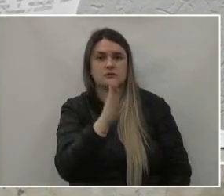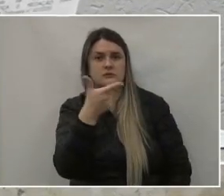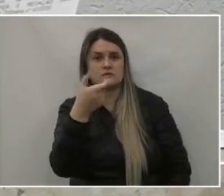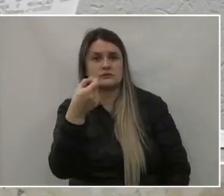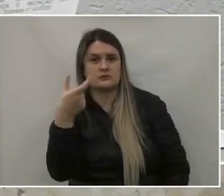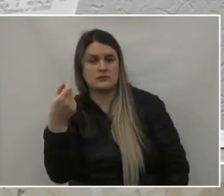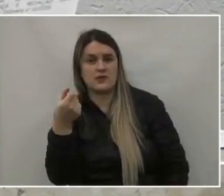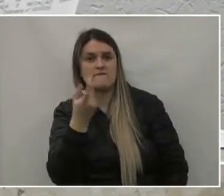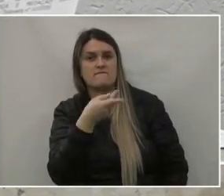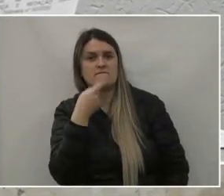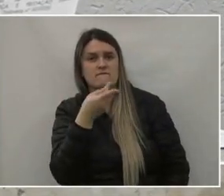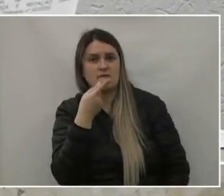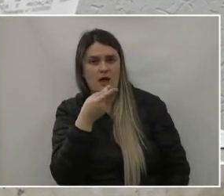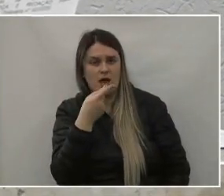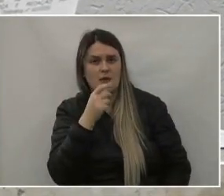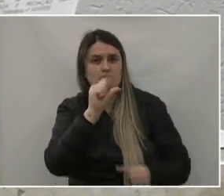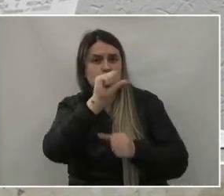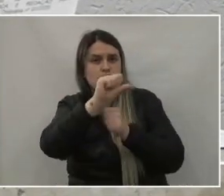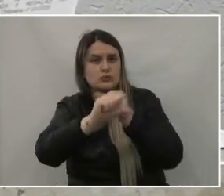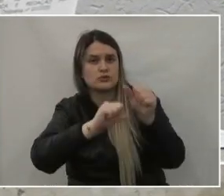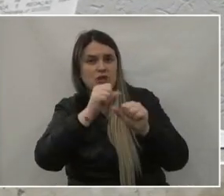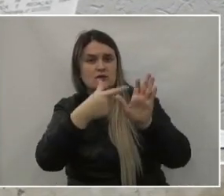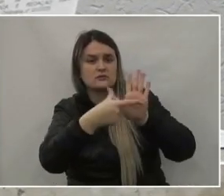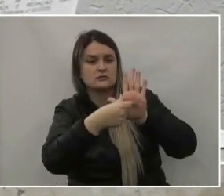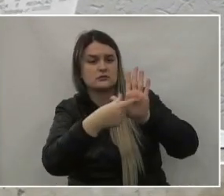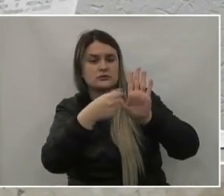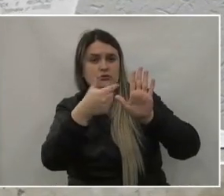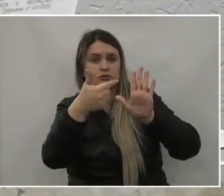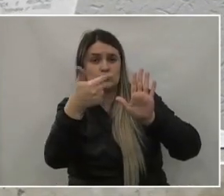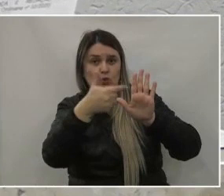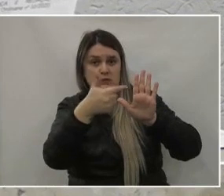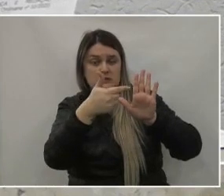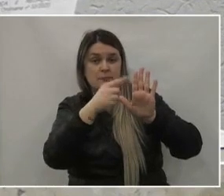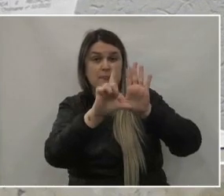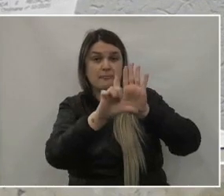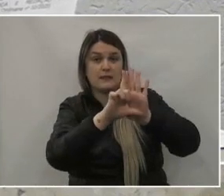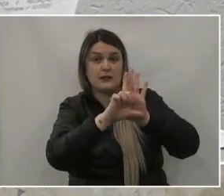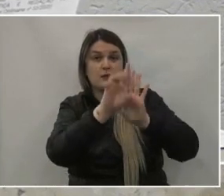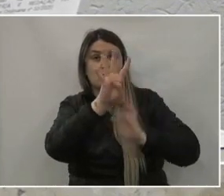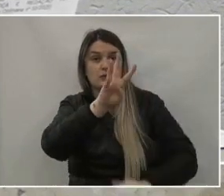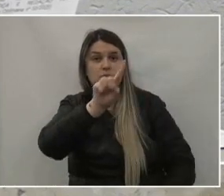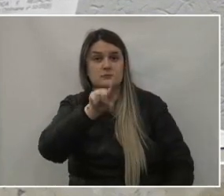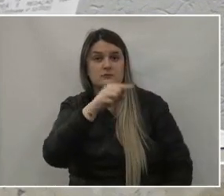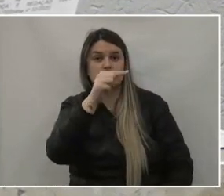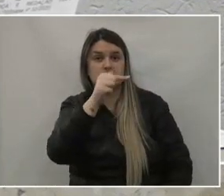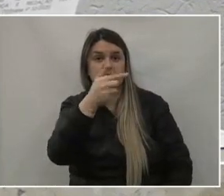32/2020. Dispõe sobre a alteração do artigo 2 da lei número